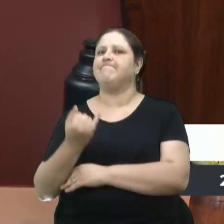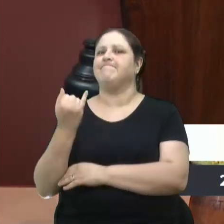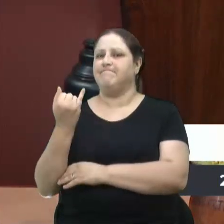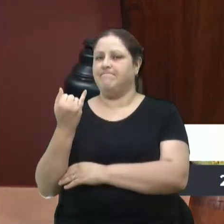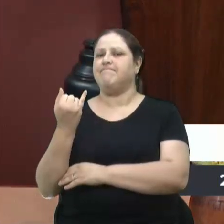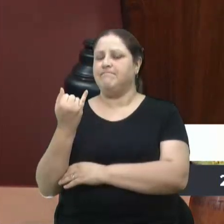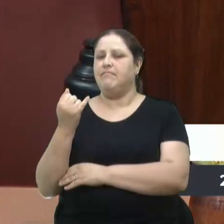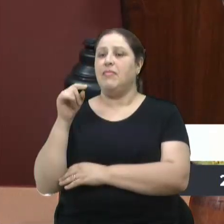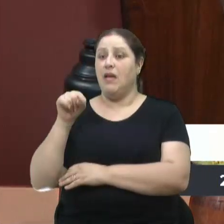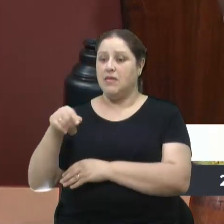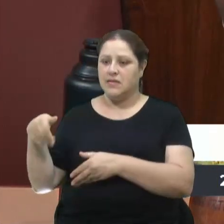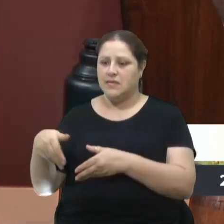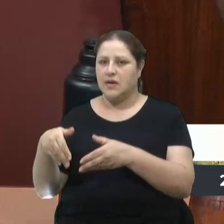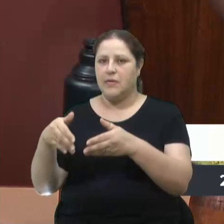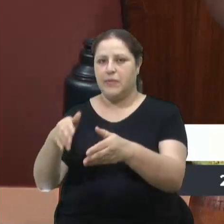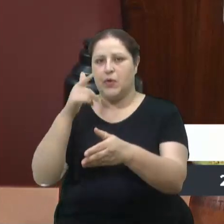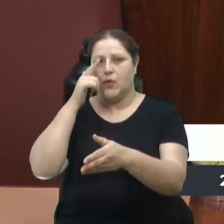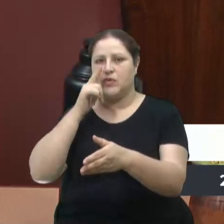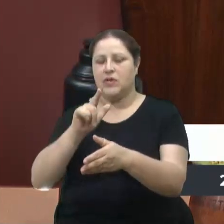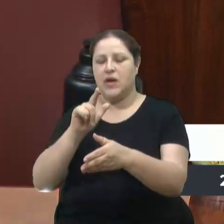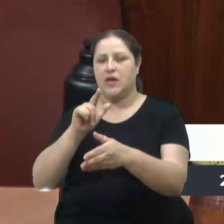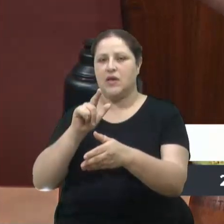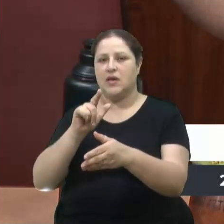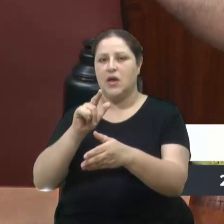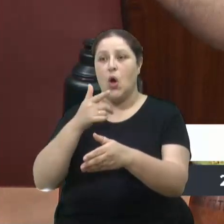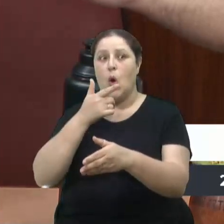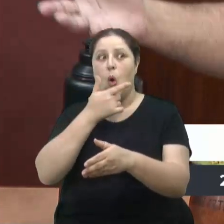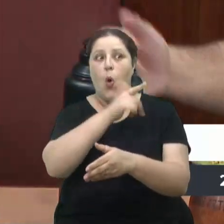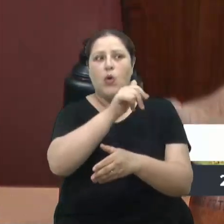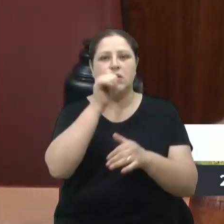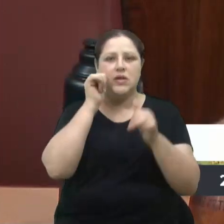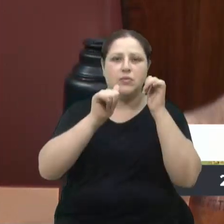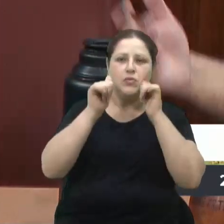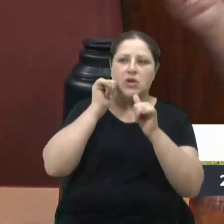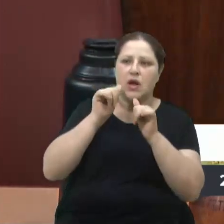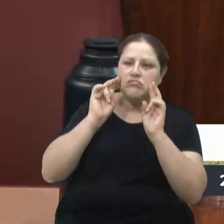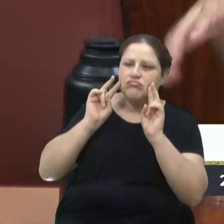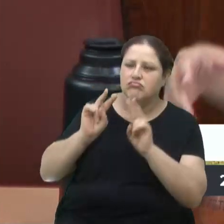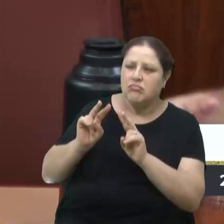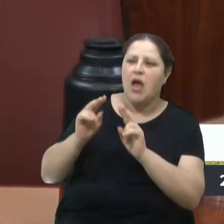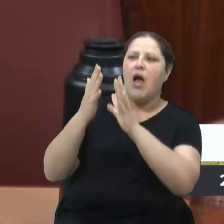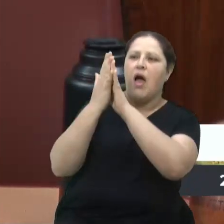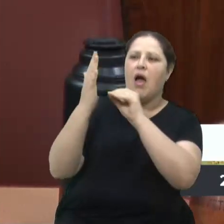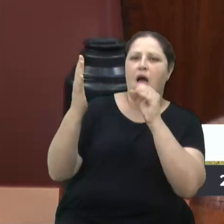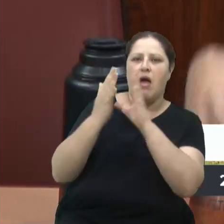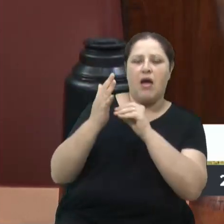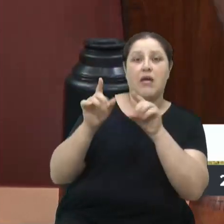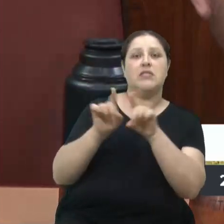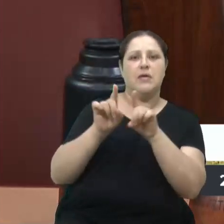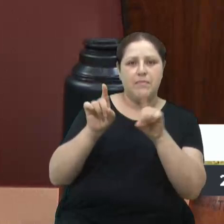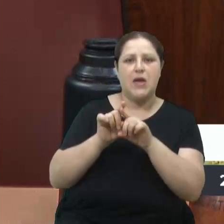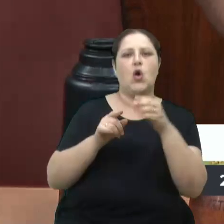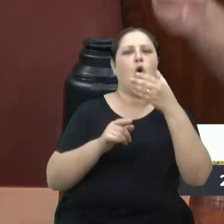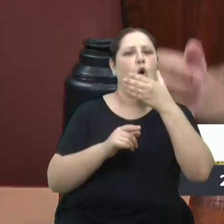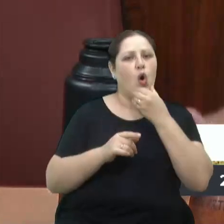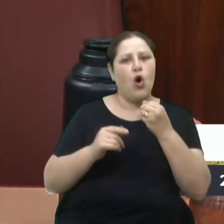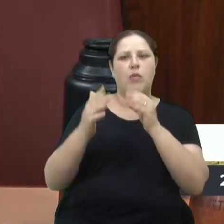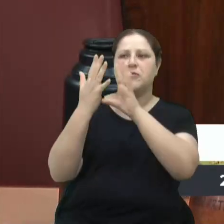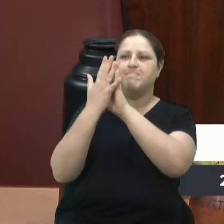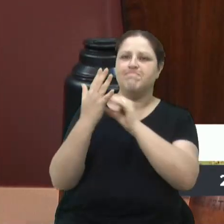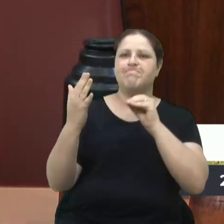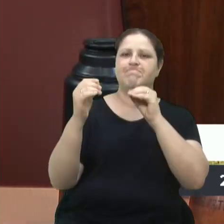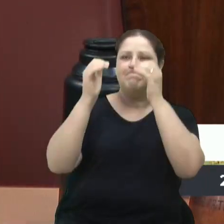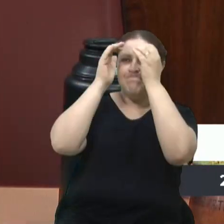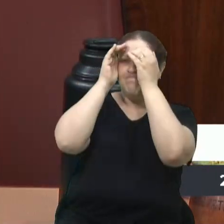que essas trajetórias possam inspirar as outras mulheres, mas, ao mesmo tempo, nós, homens, né, a respeitar, a